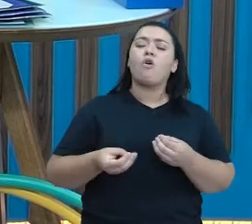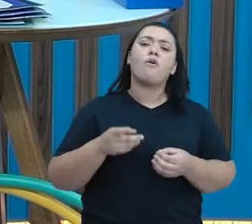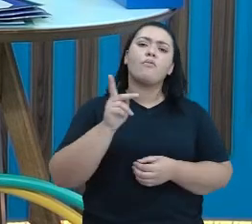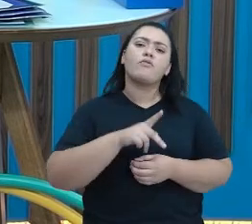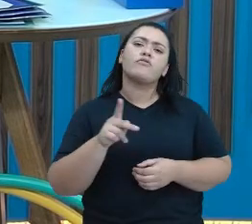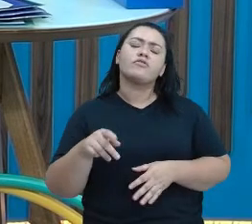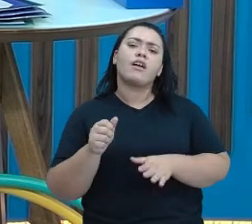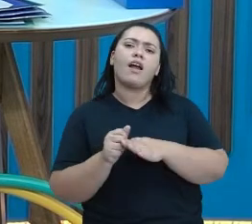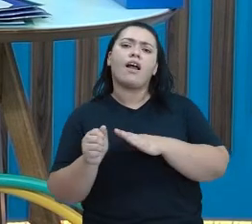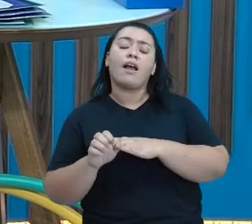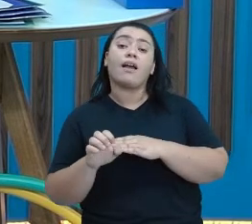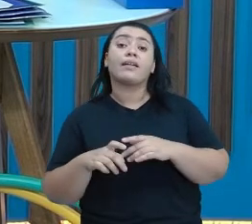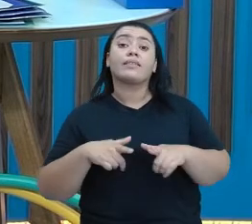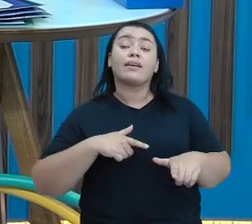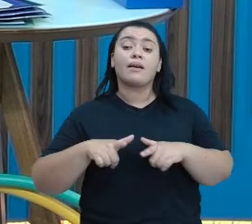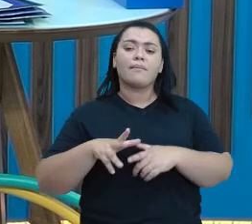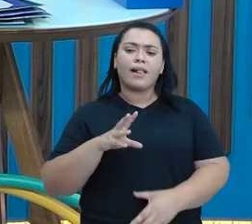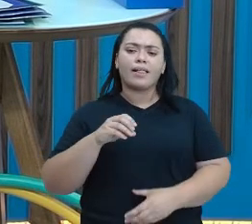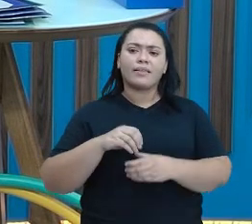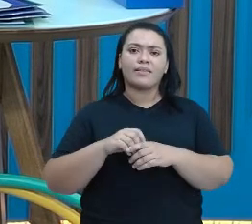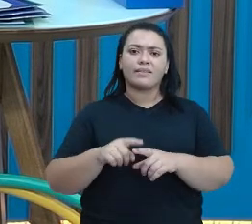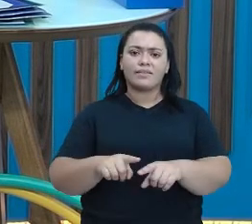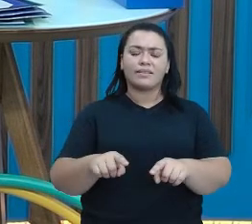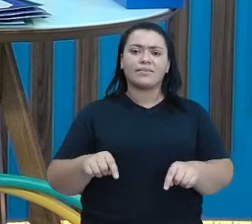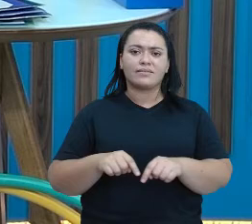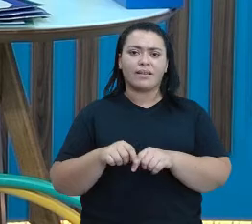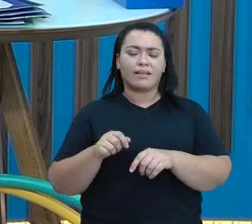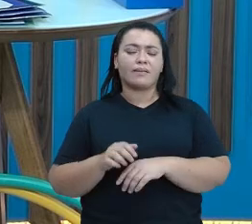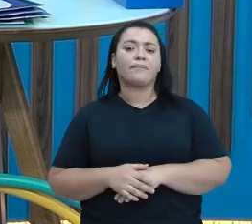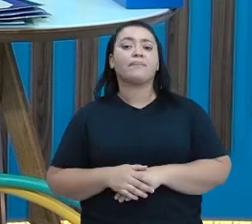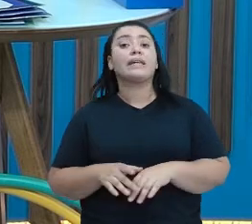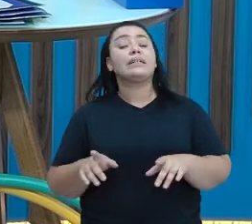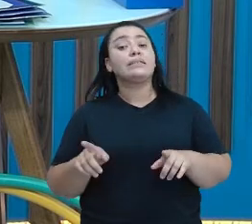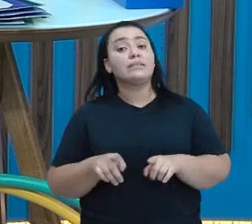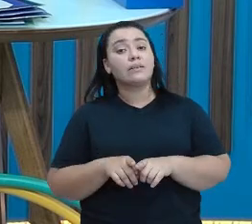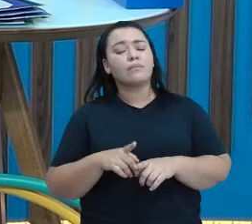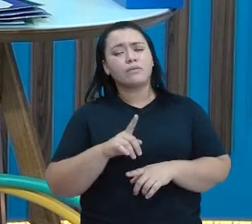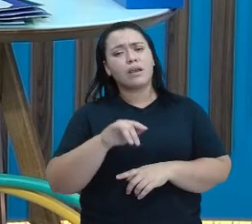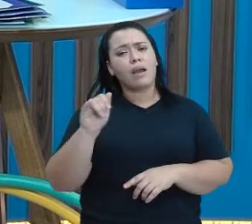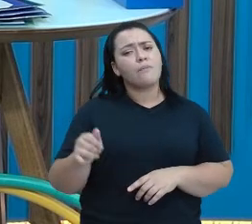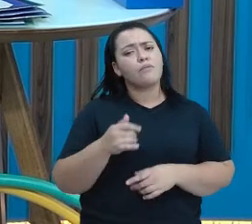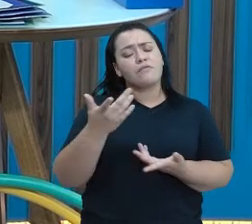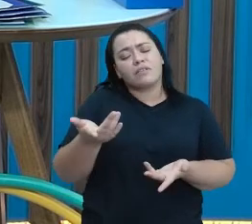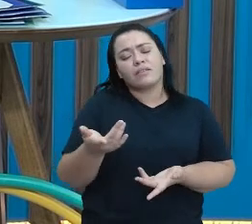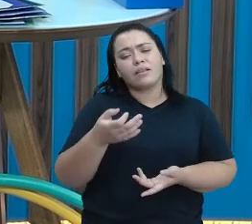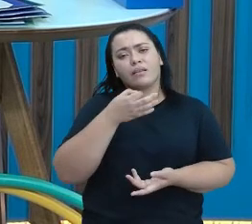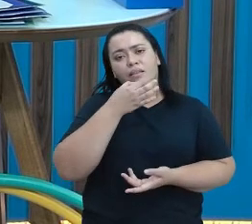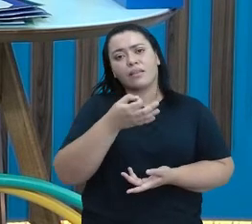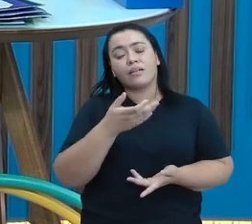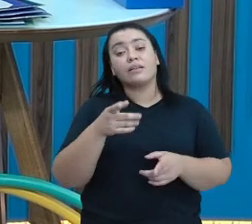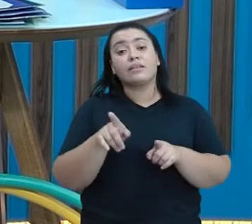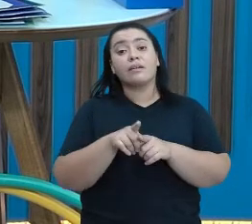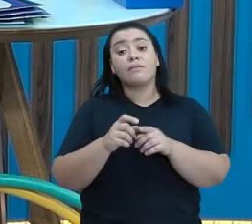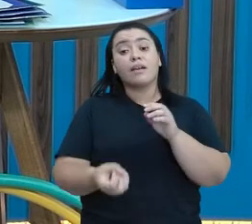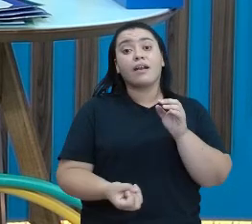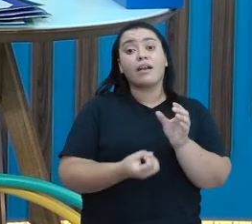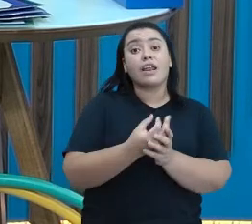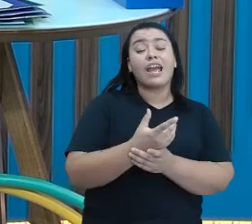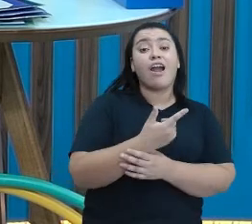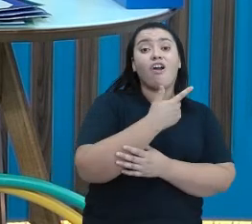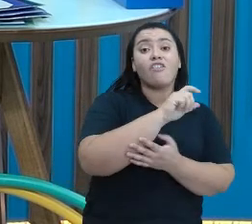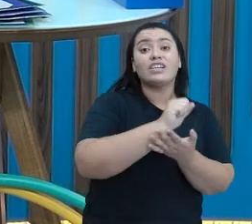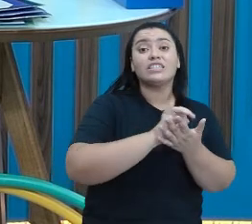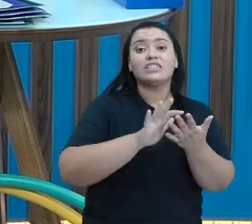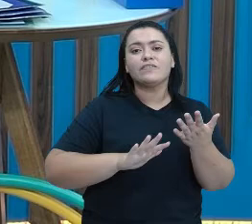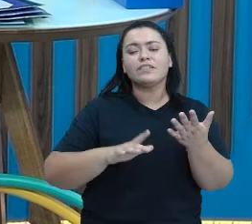AEE trabalha na prática, na sua sala. Você pode aproveitar algumas dessas dicas, criar outras atividades